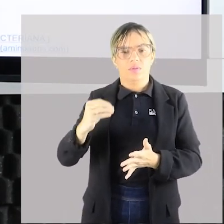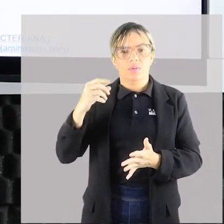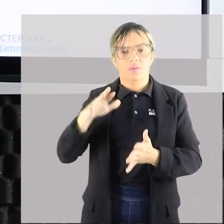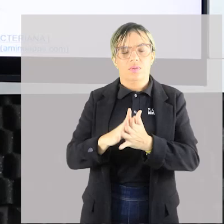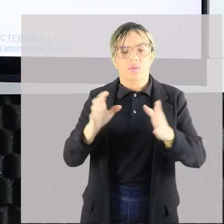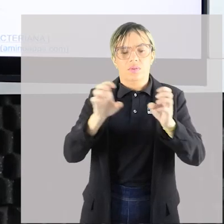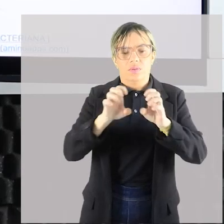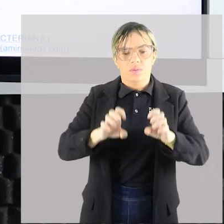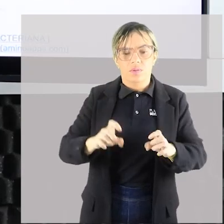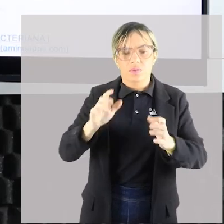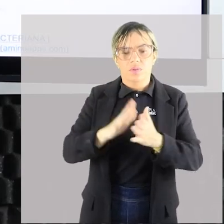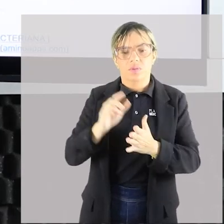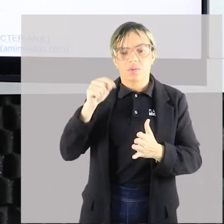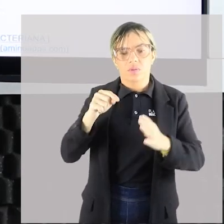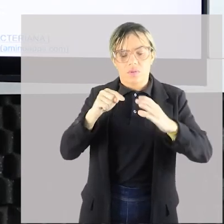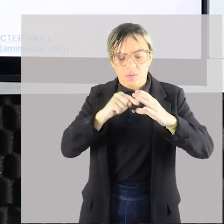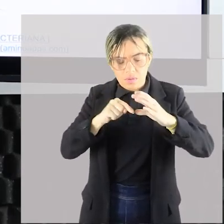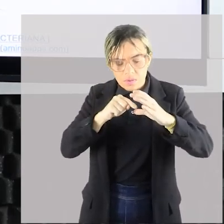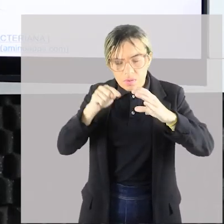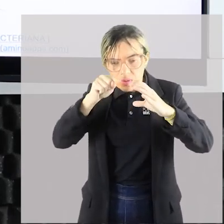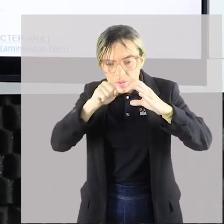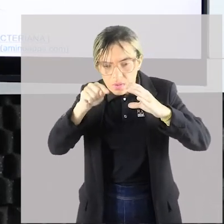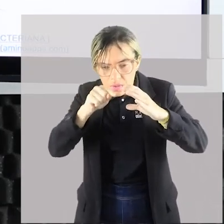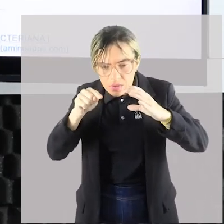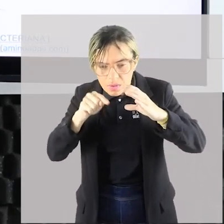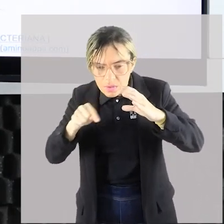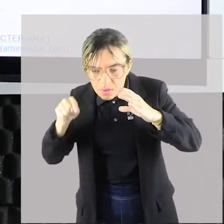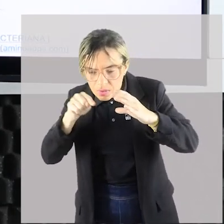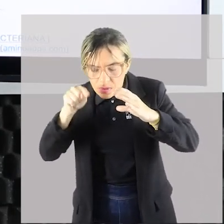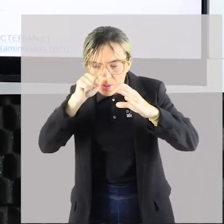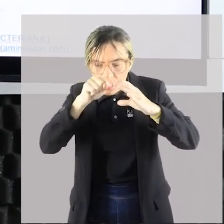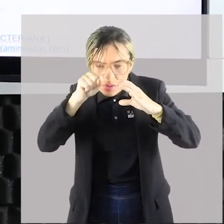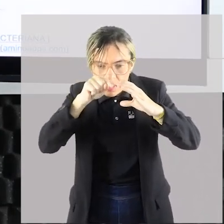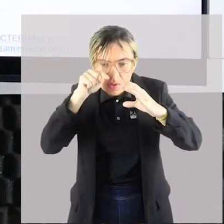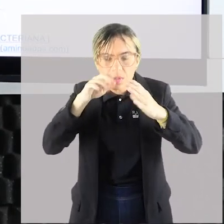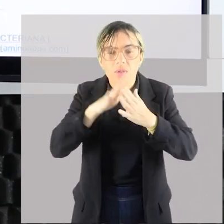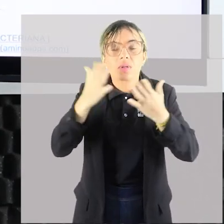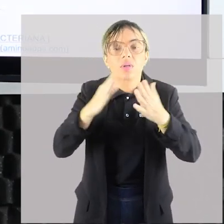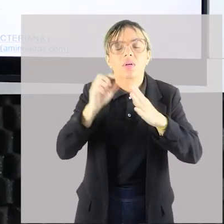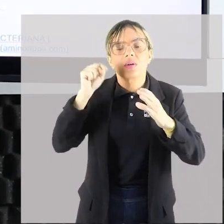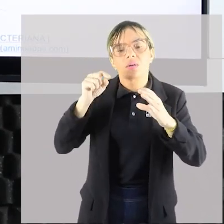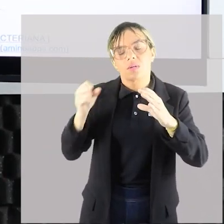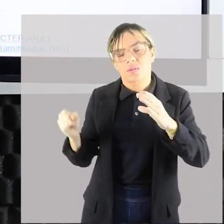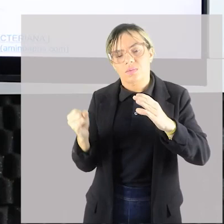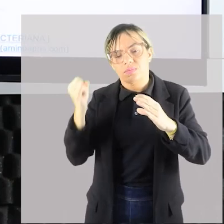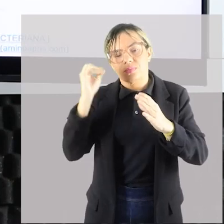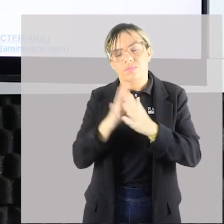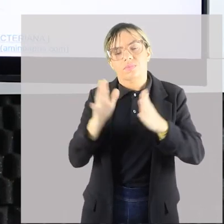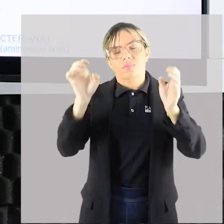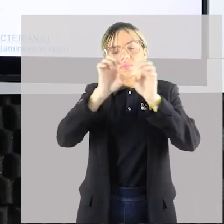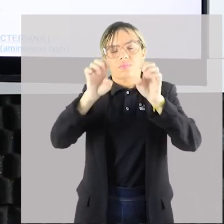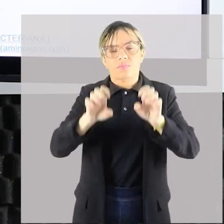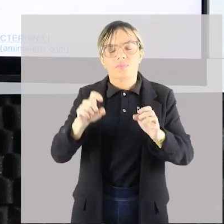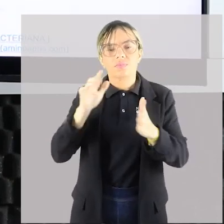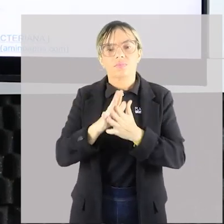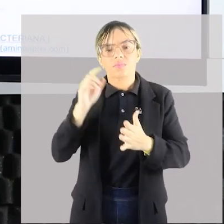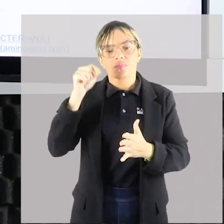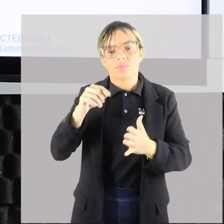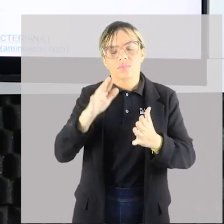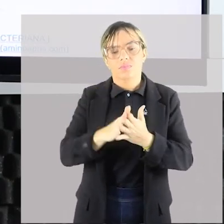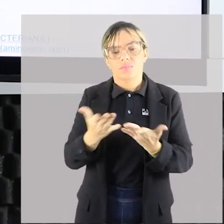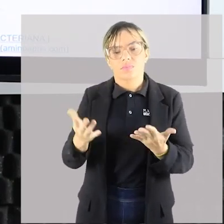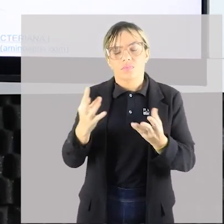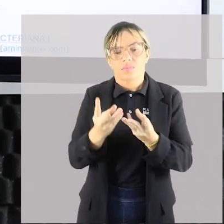é uma estrutura muito importante. Então, do que se trata, né? O que é isso? É uma estrutura que vem de